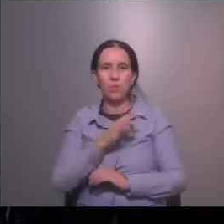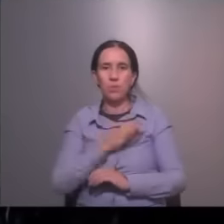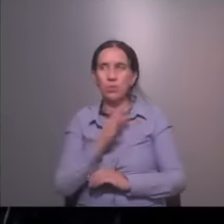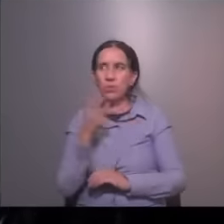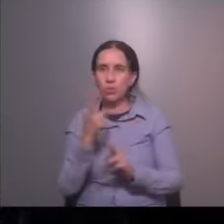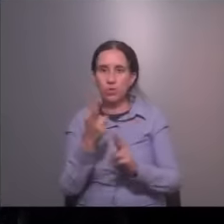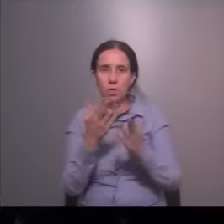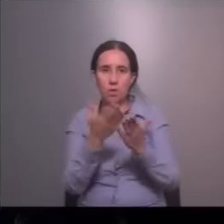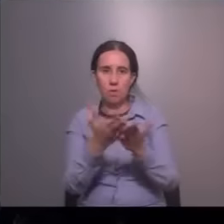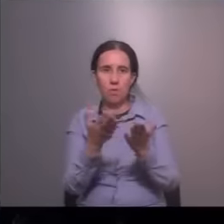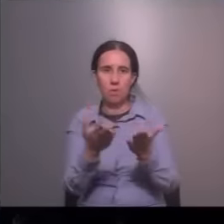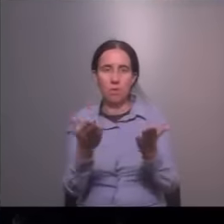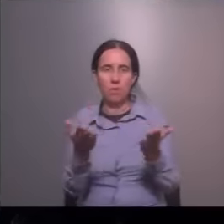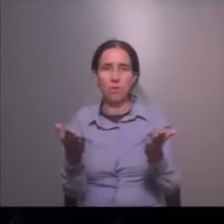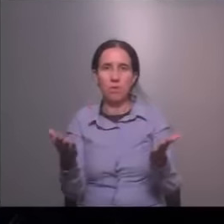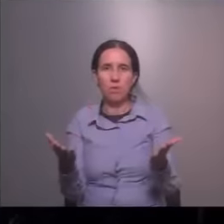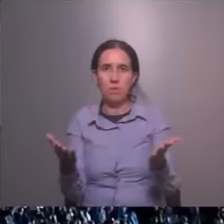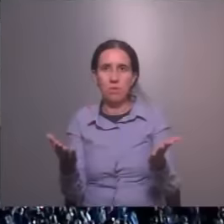Pax